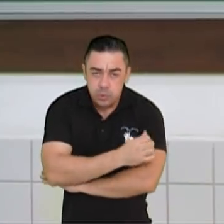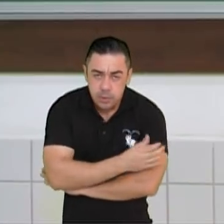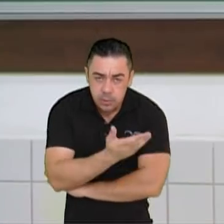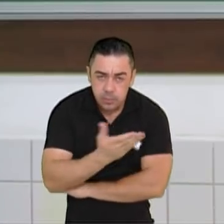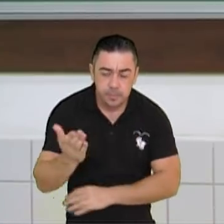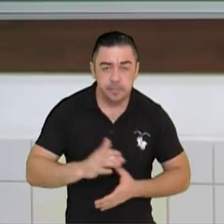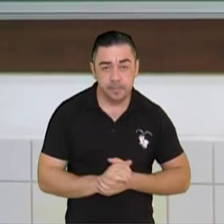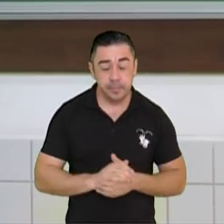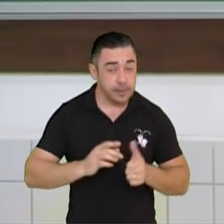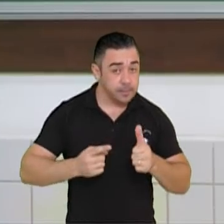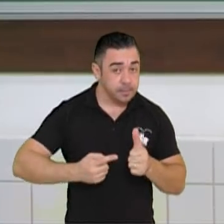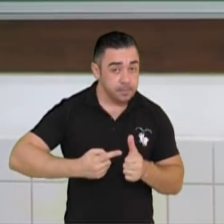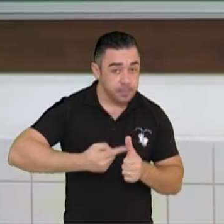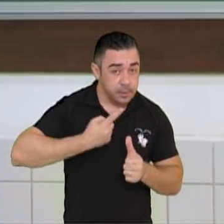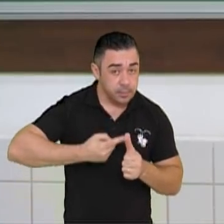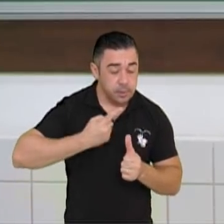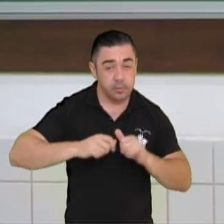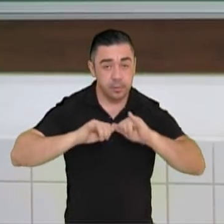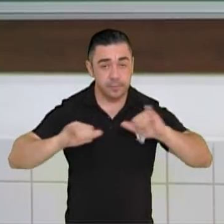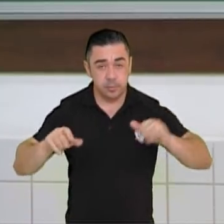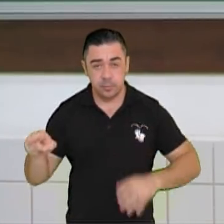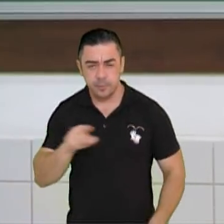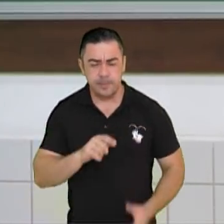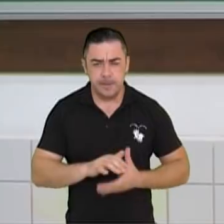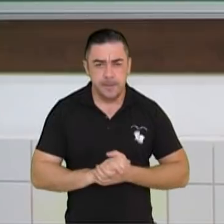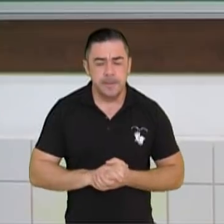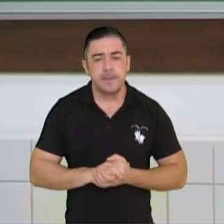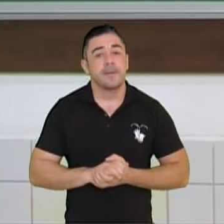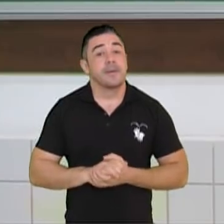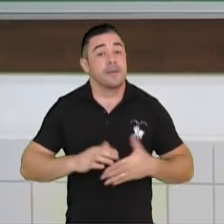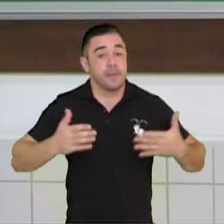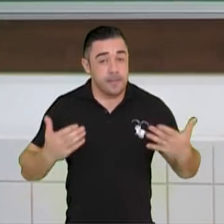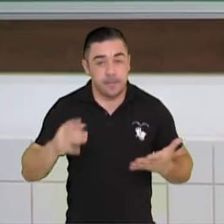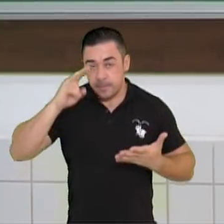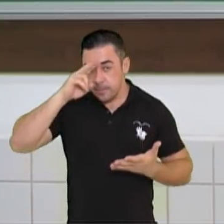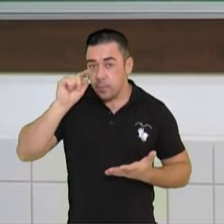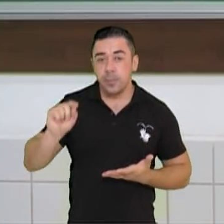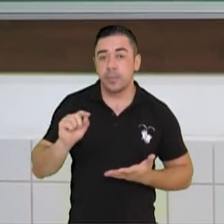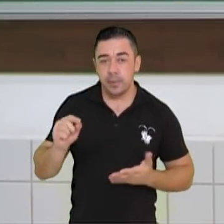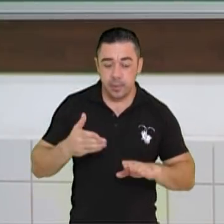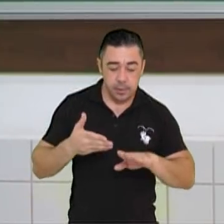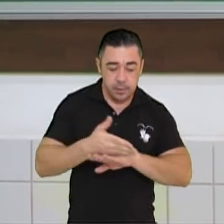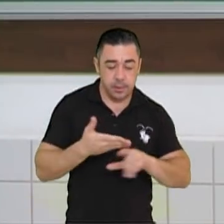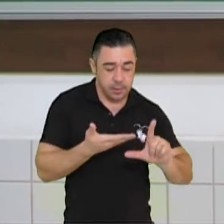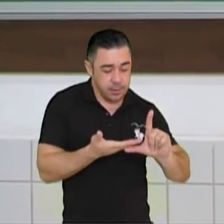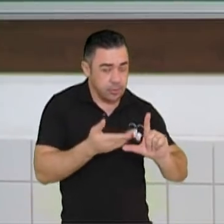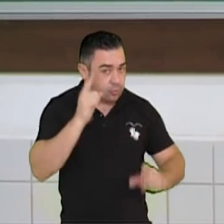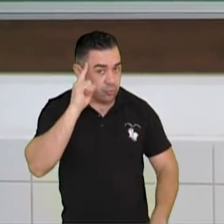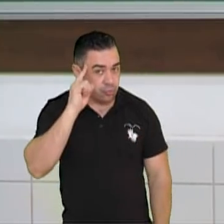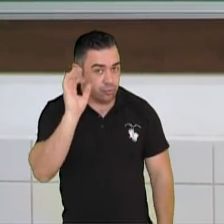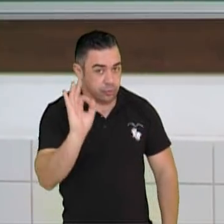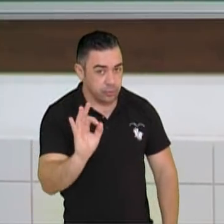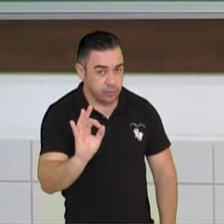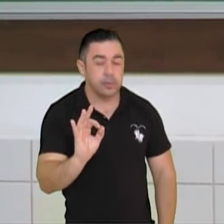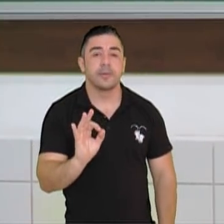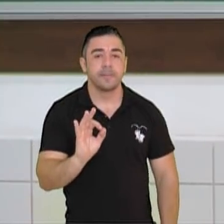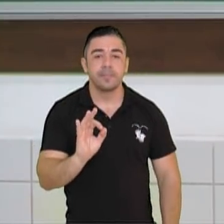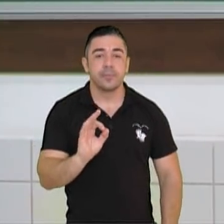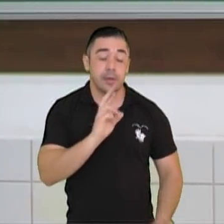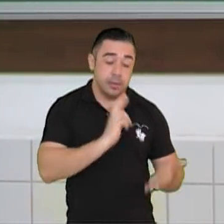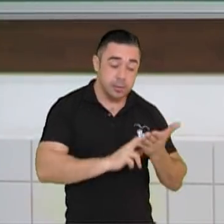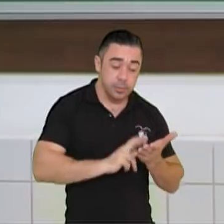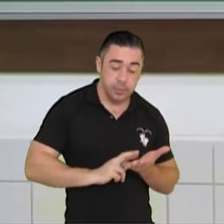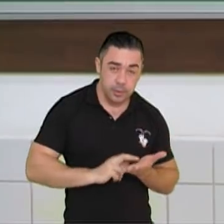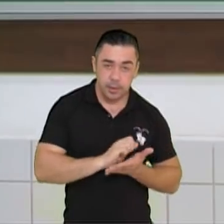hein? Primeiro, alguns lembretes. Lembrem-se sempre, acessar o Classroom diariamente, resolver as